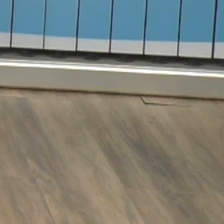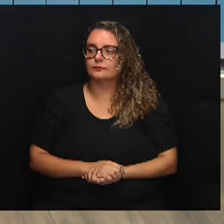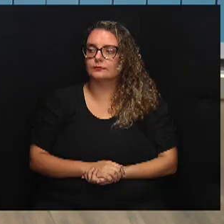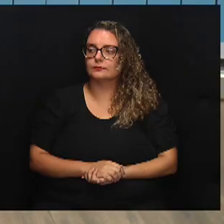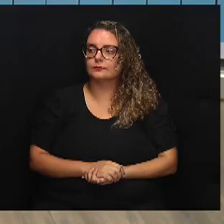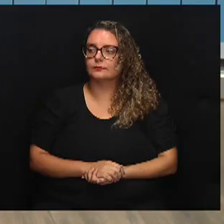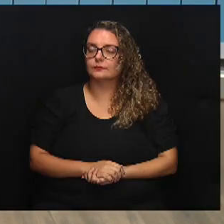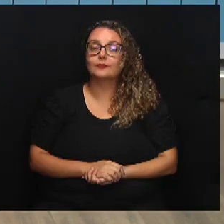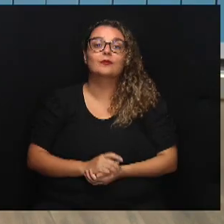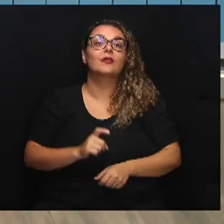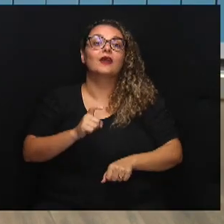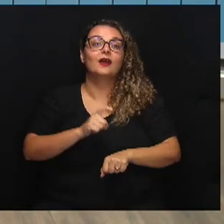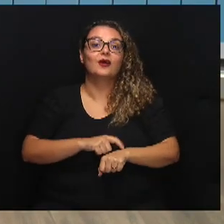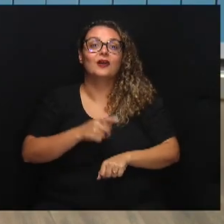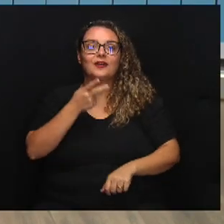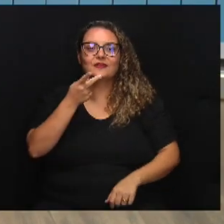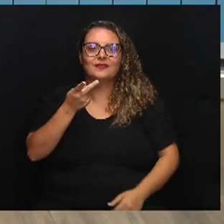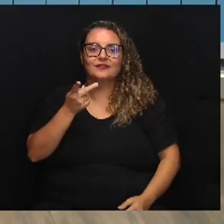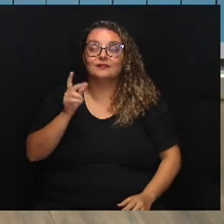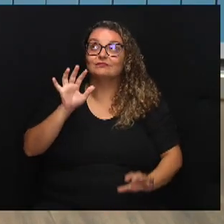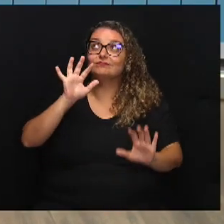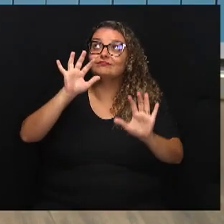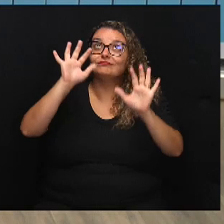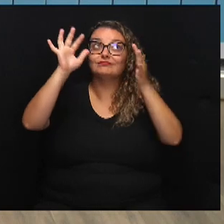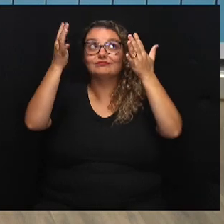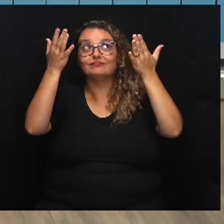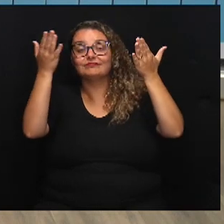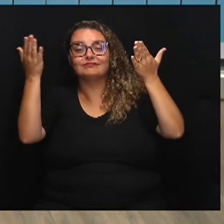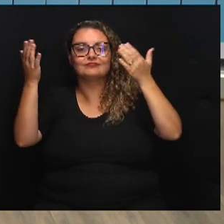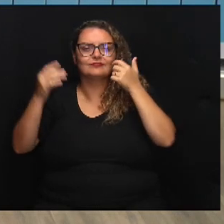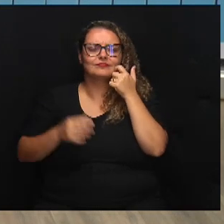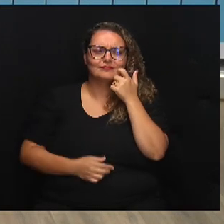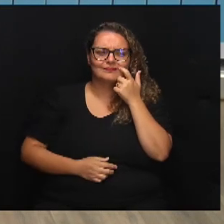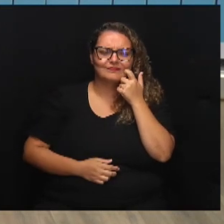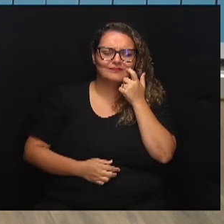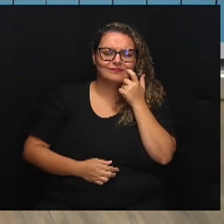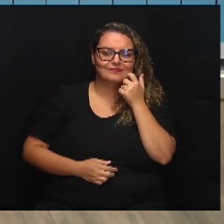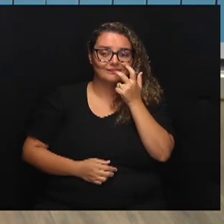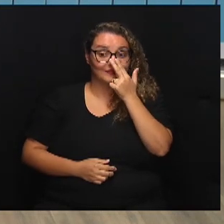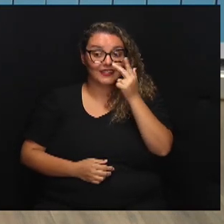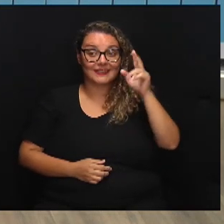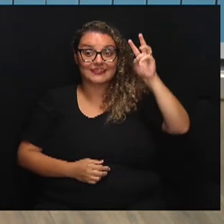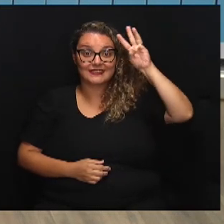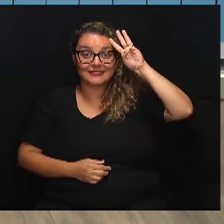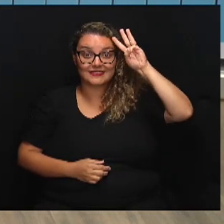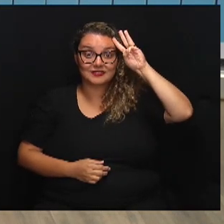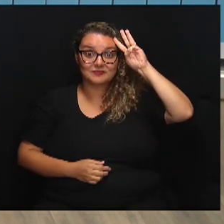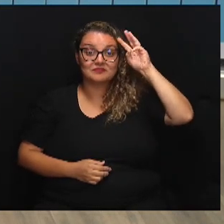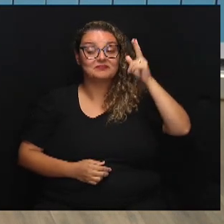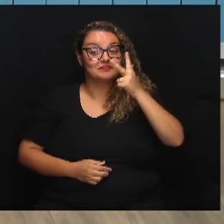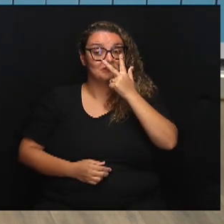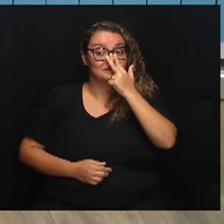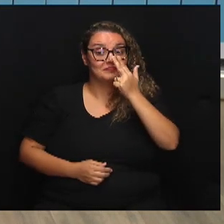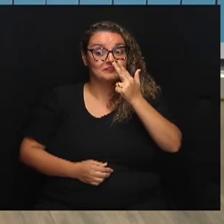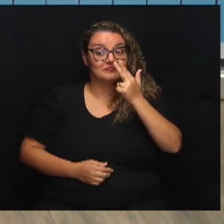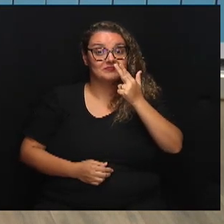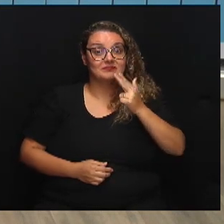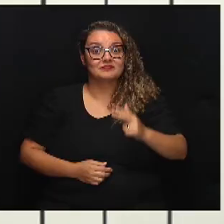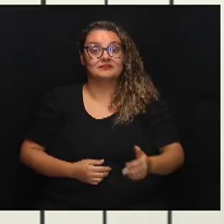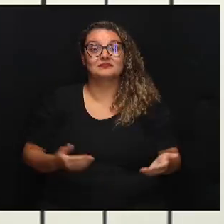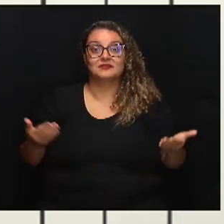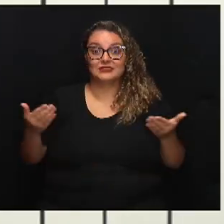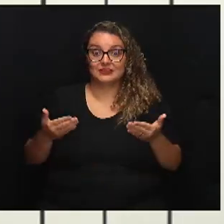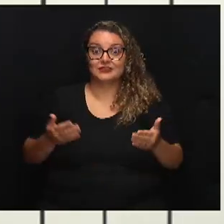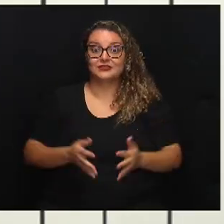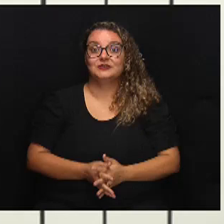Hora de falar da previsão do tempo e parece que esta terça-feira o tempo será parecido com o de